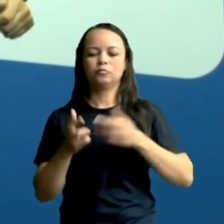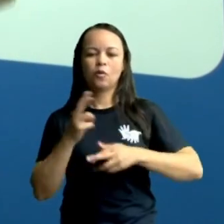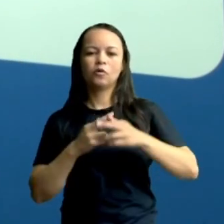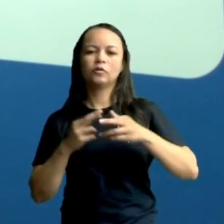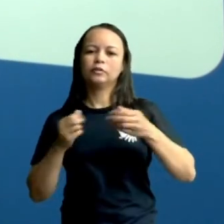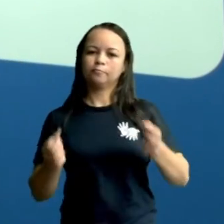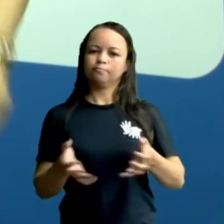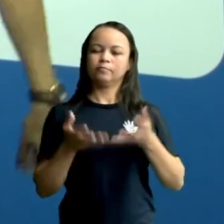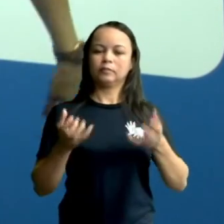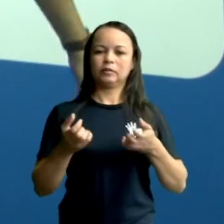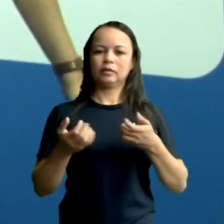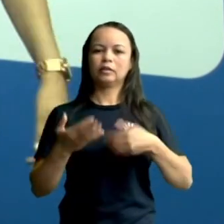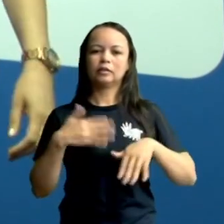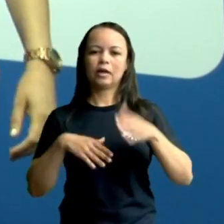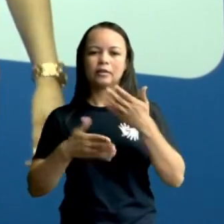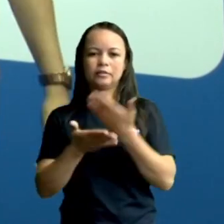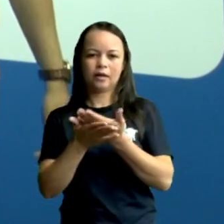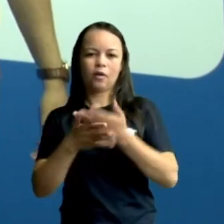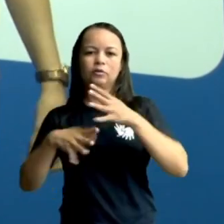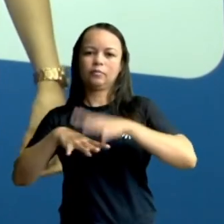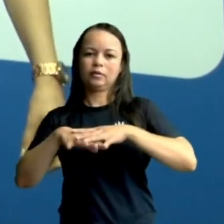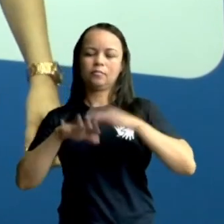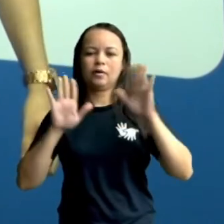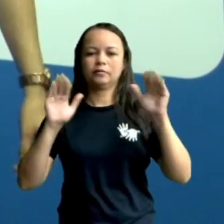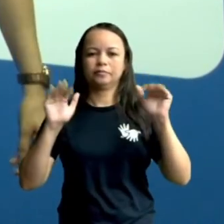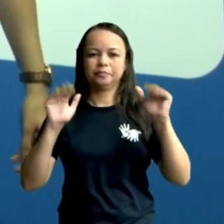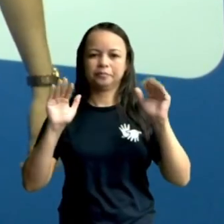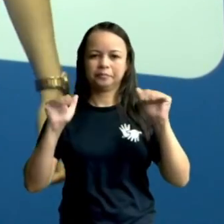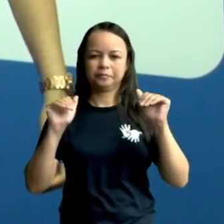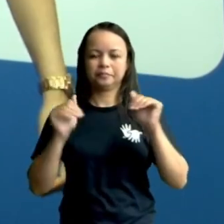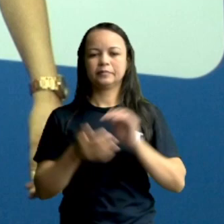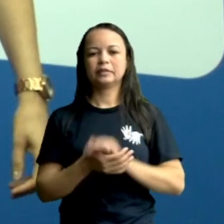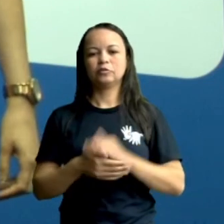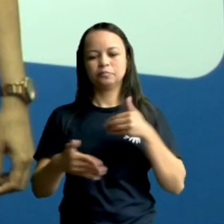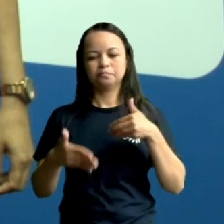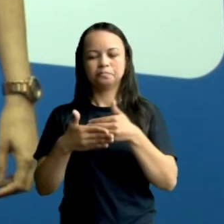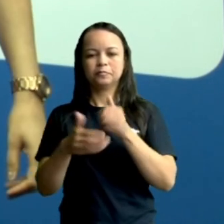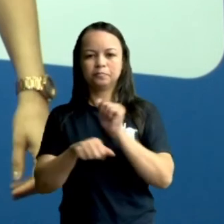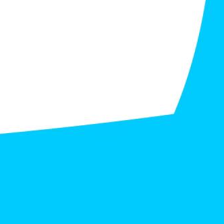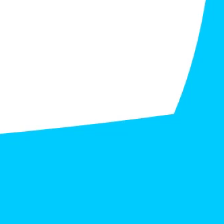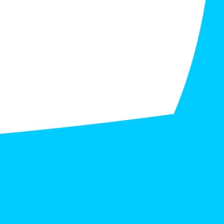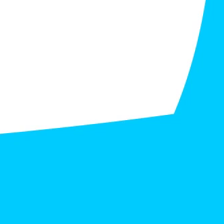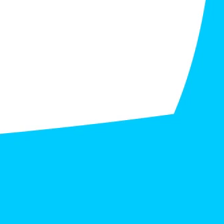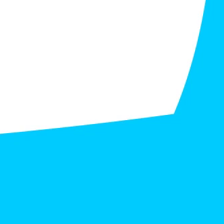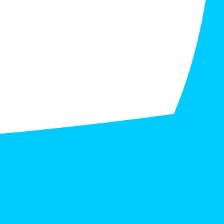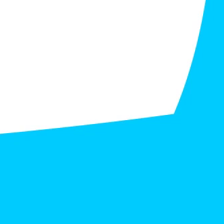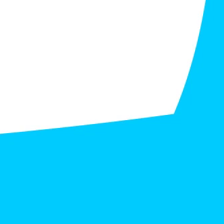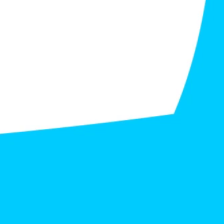interagir um pouco mais com as aulas de matemática. Até lá, eu te aguardo na próxima terça-feira.